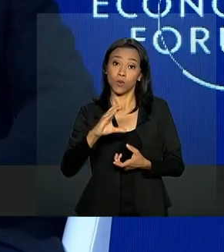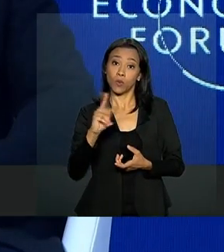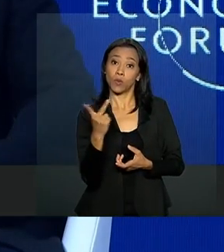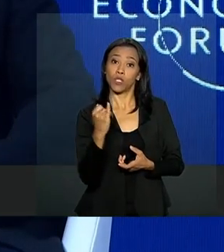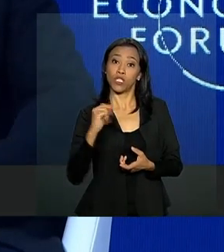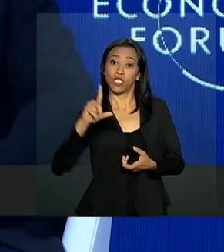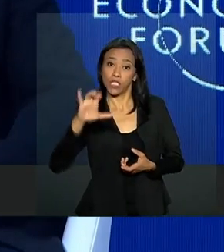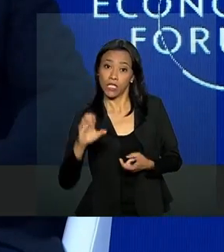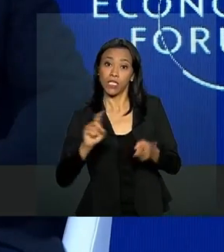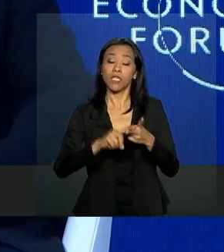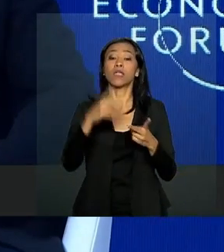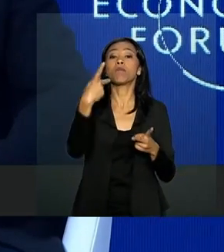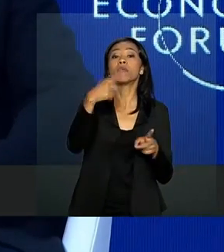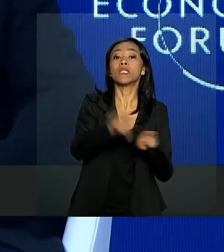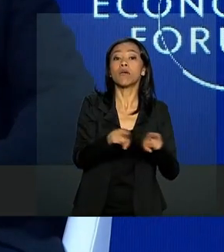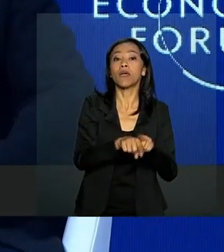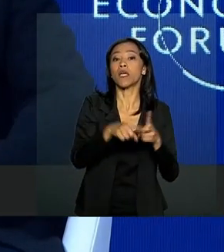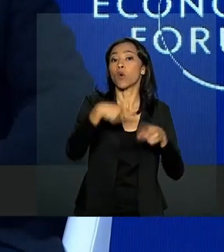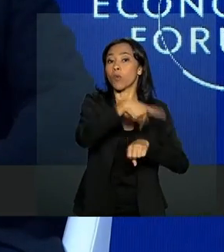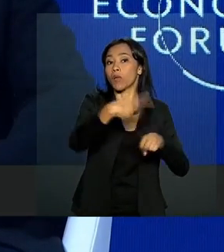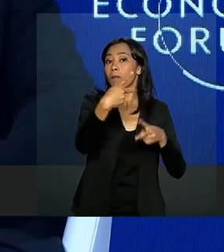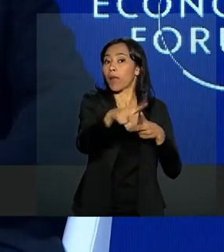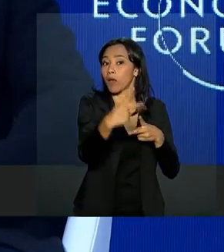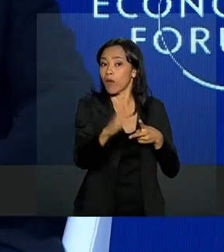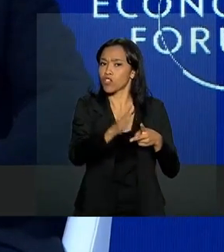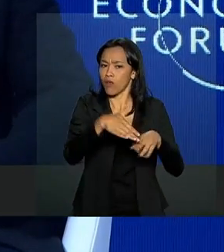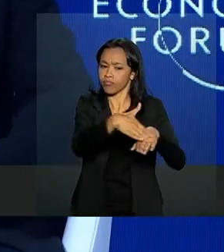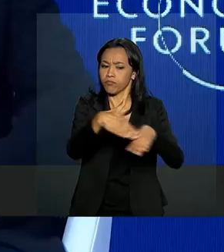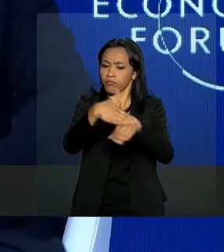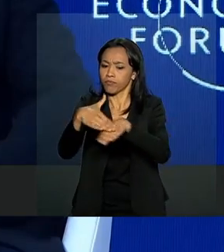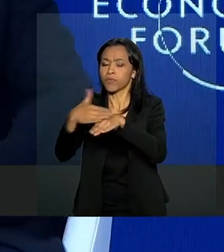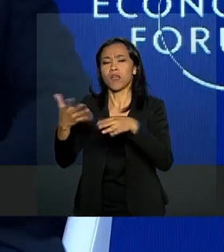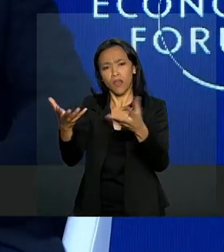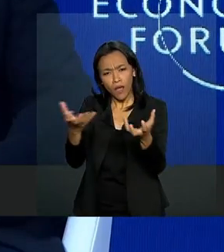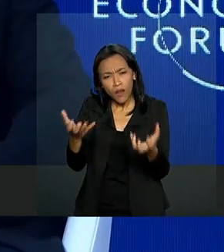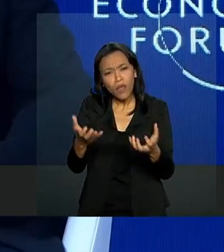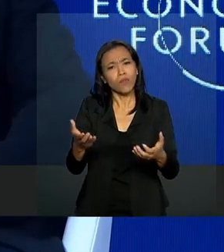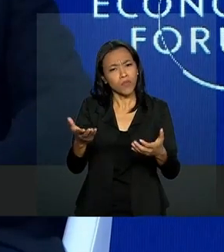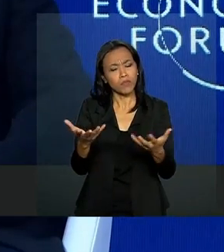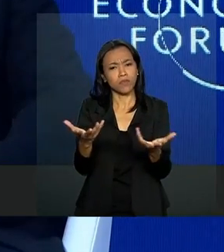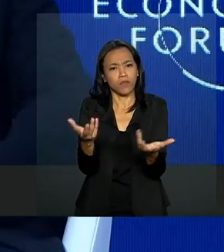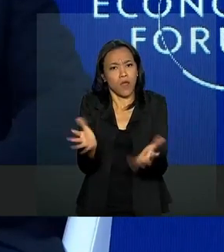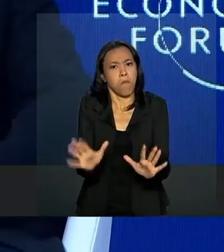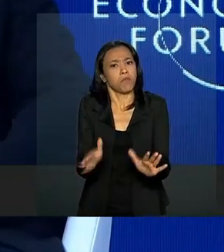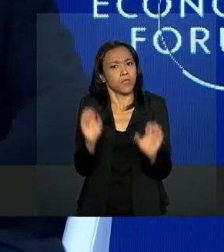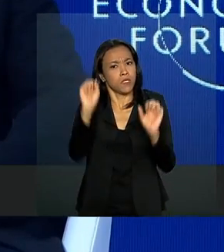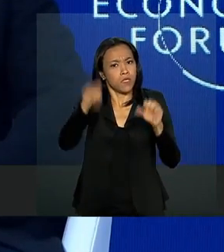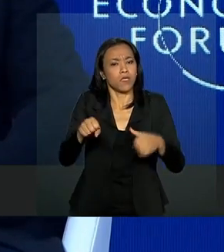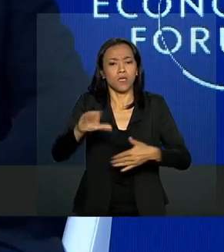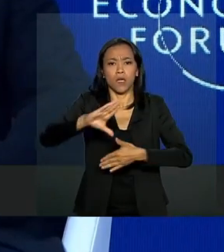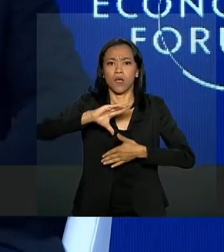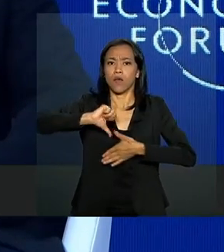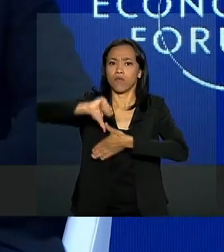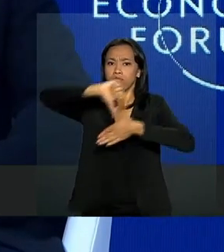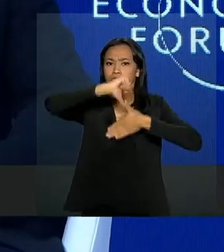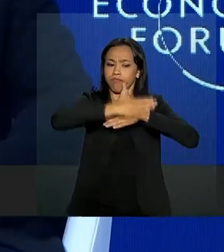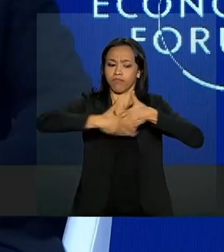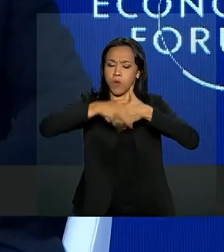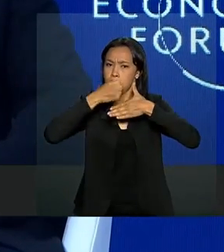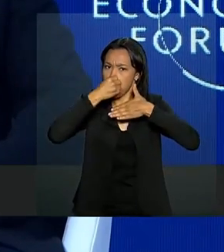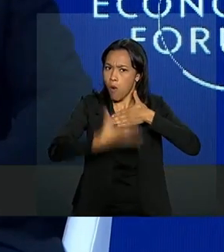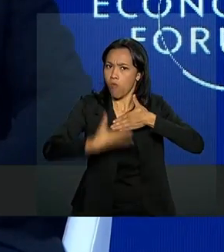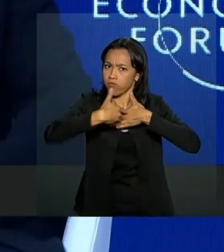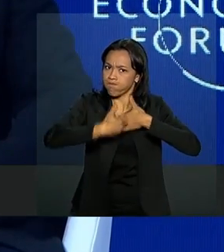Marito, do Paraguai. Nós estamos preocupados, sim, em fazer uma América do Sul grande, que cada país,